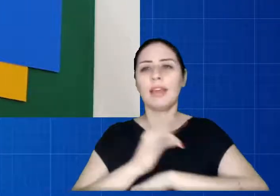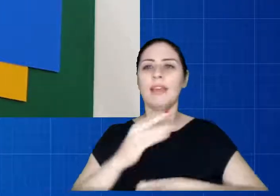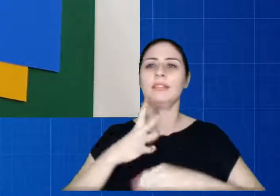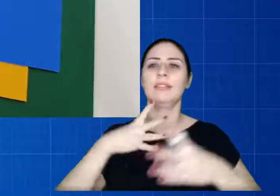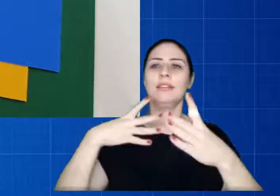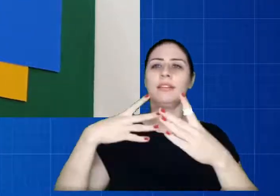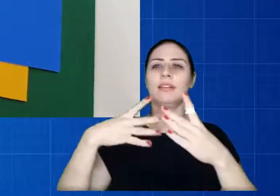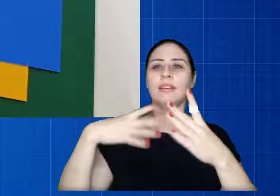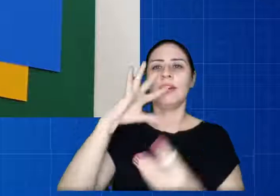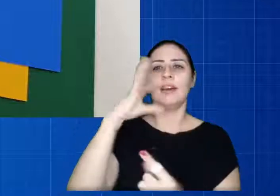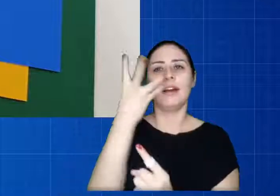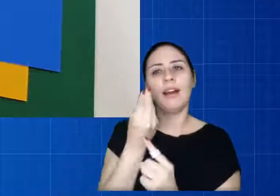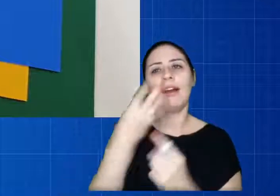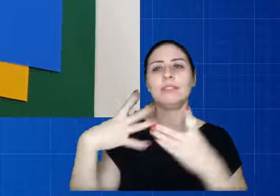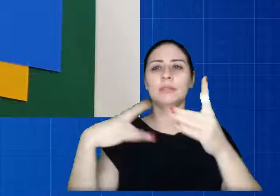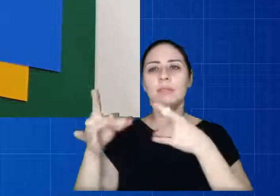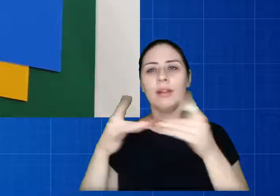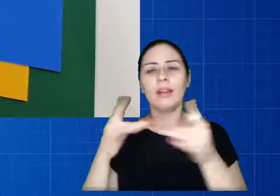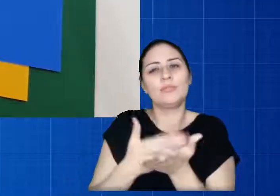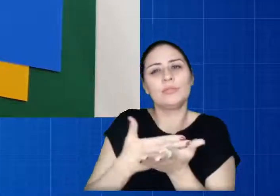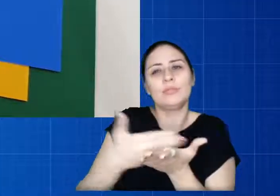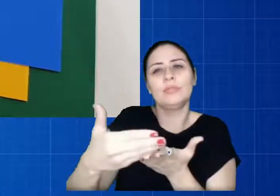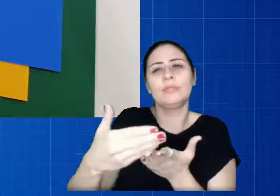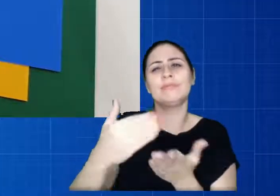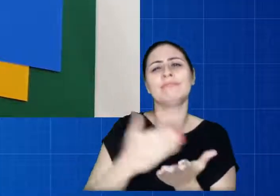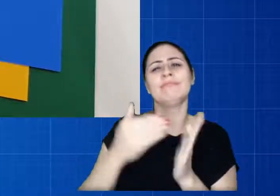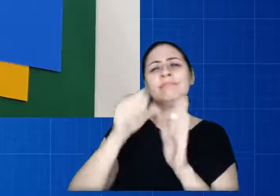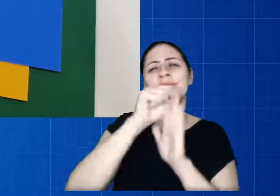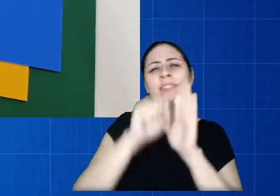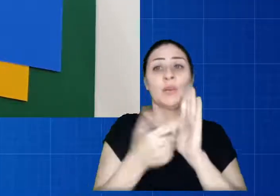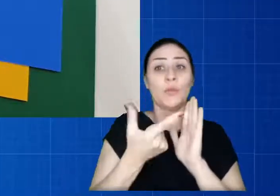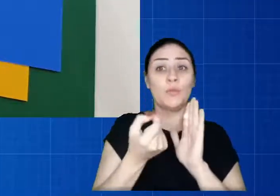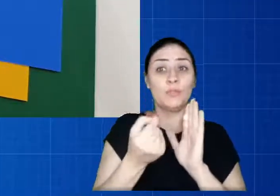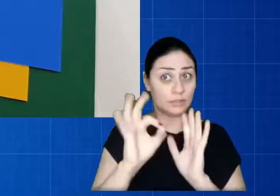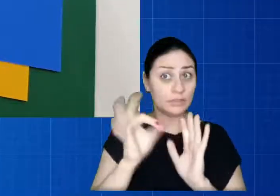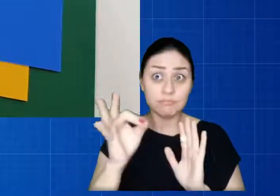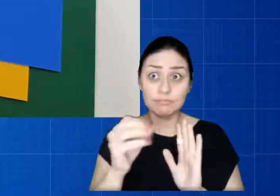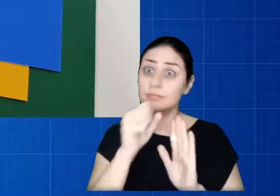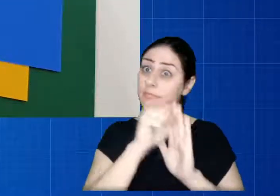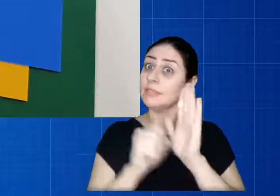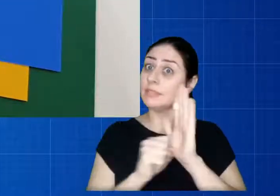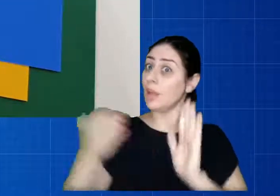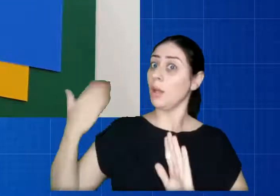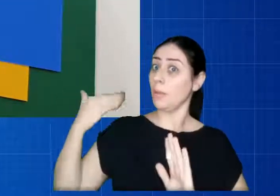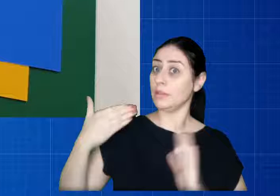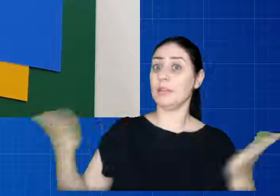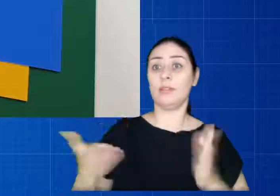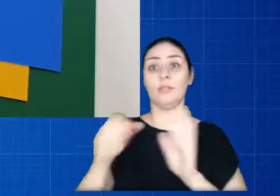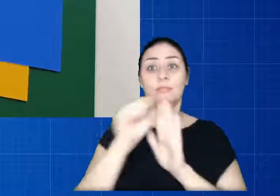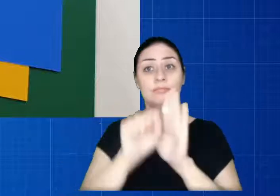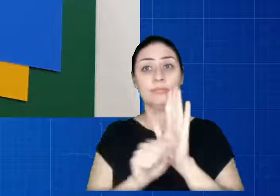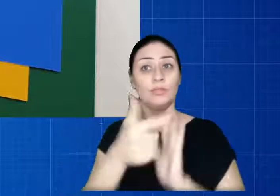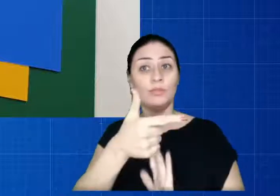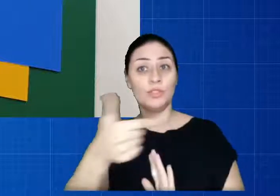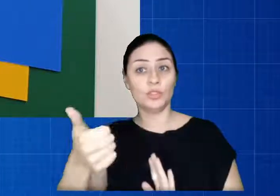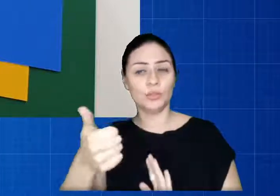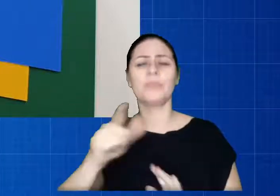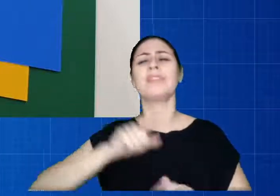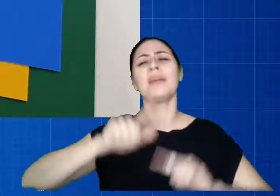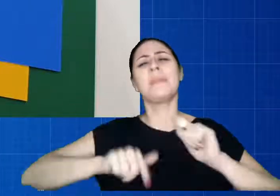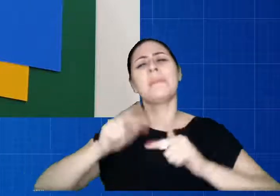artes plásticas bastante utilizada desde o início do século XX. Sim, do século passado, estamos no século XXI.